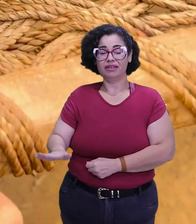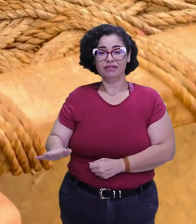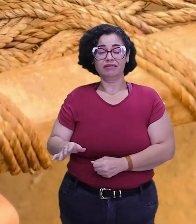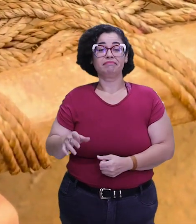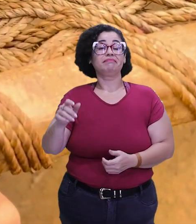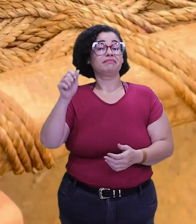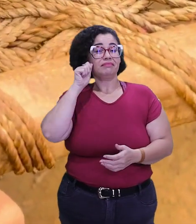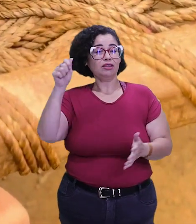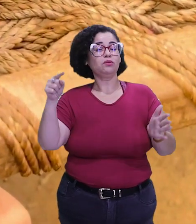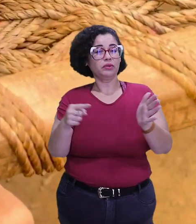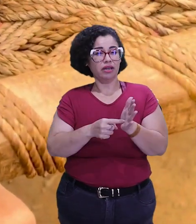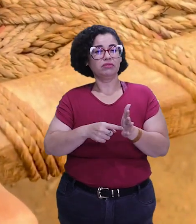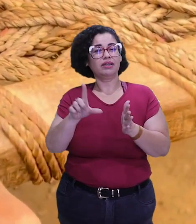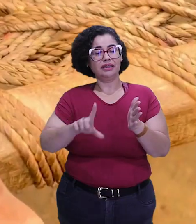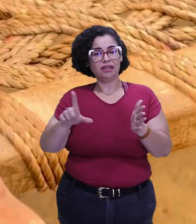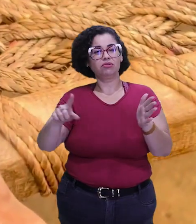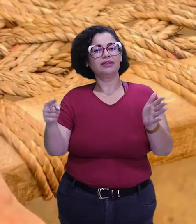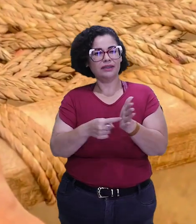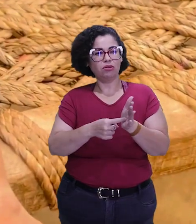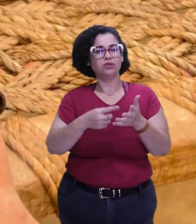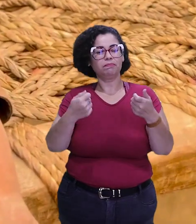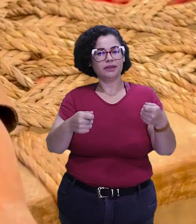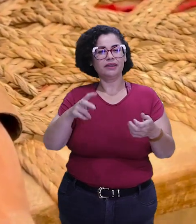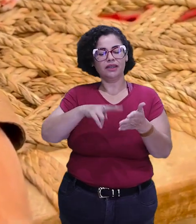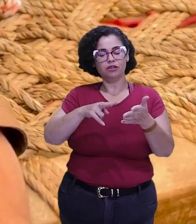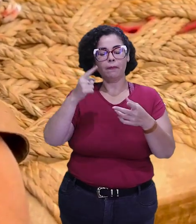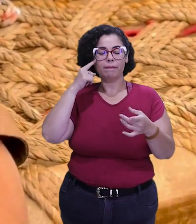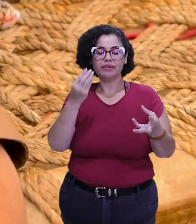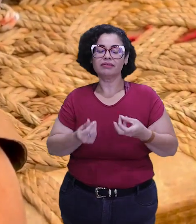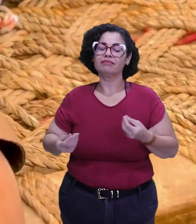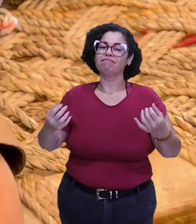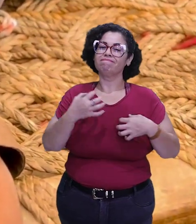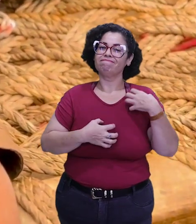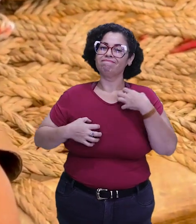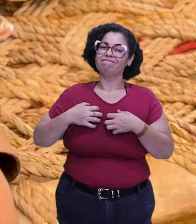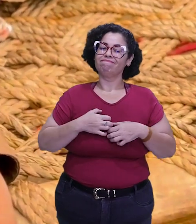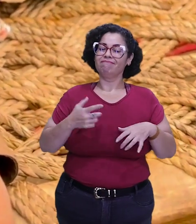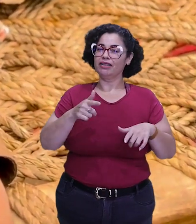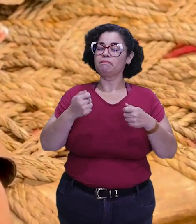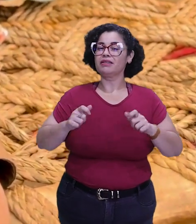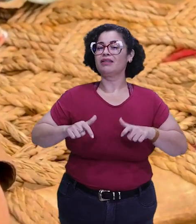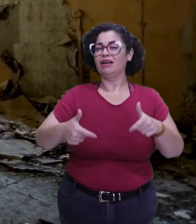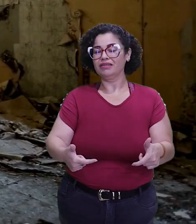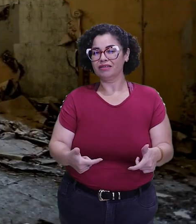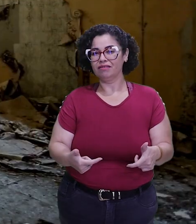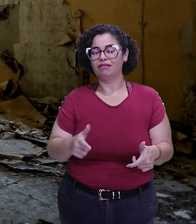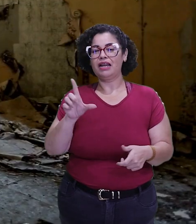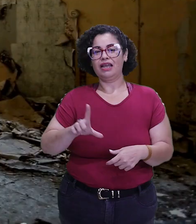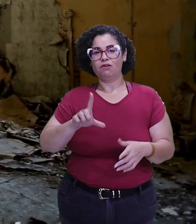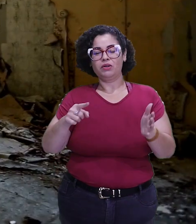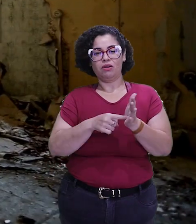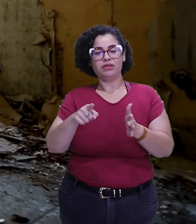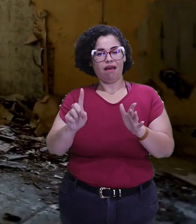beleza, usando a literatura como uma forma de fazer o leitor pensar, sentir e agir. Esse é o poder da literatura